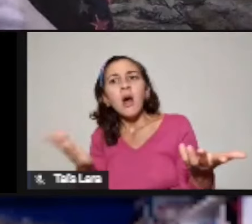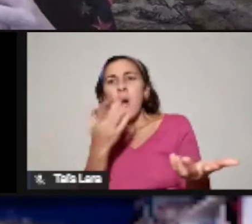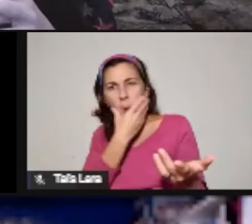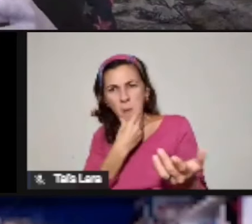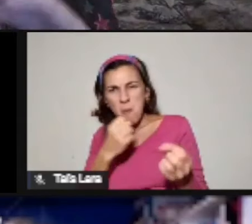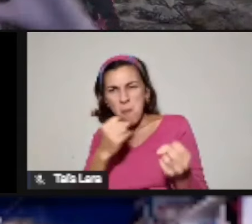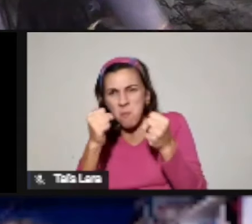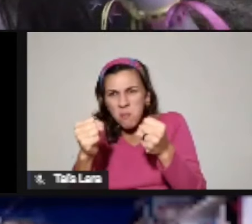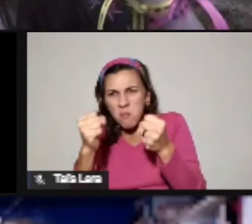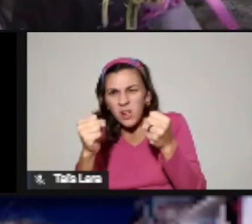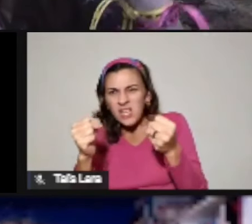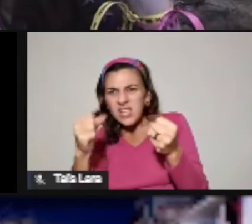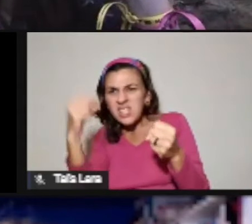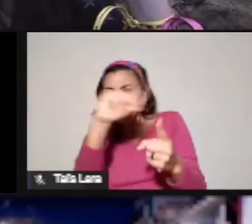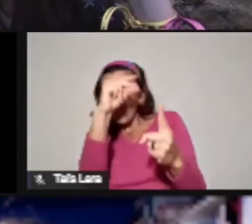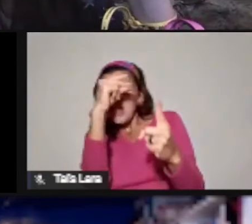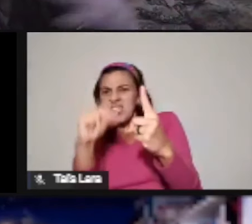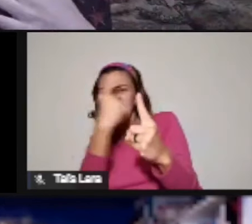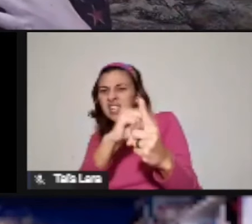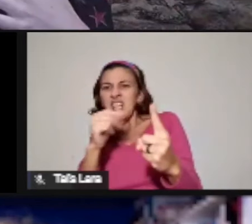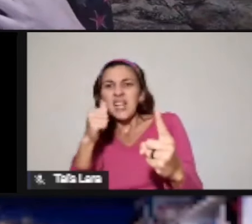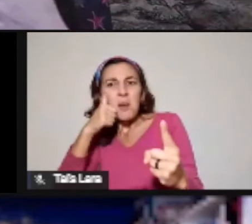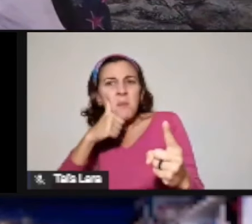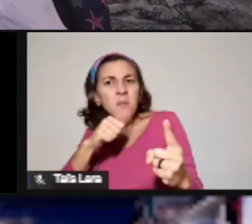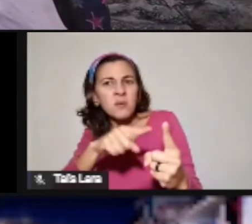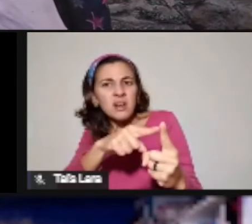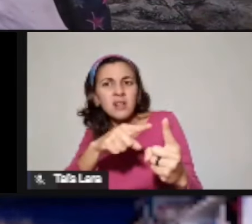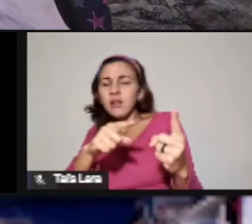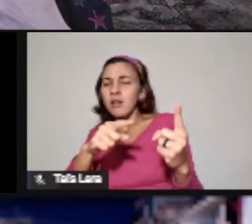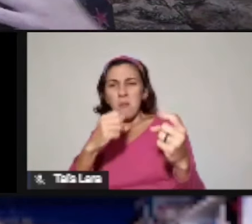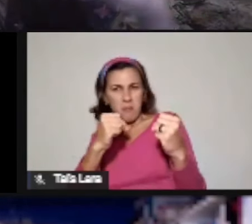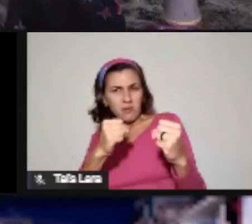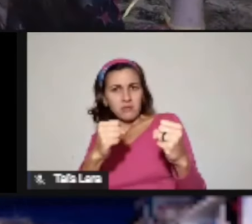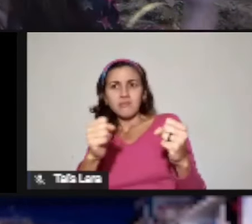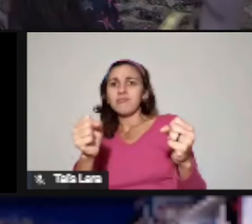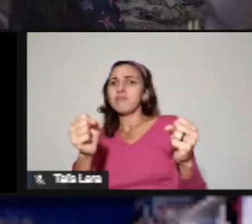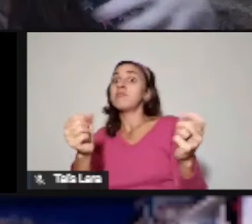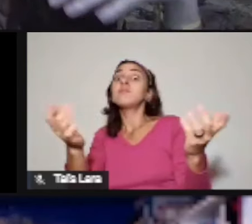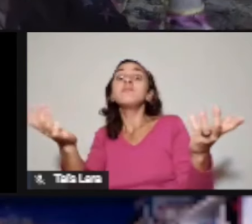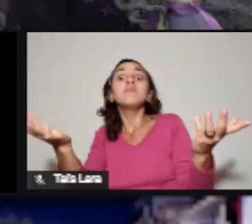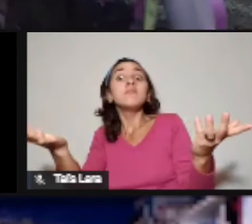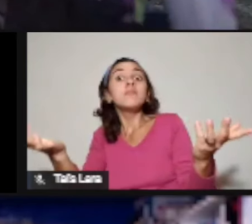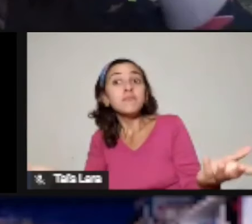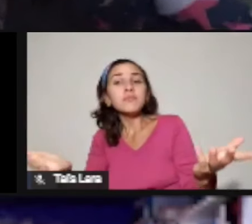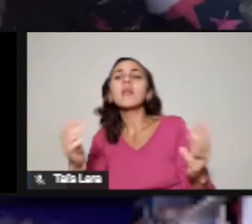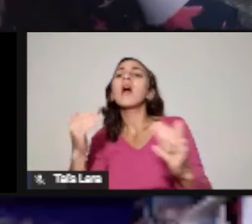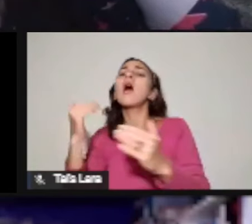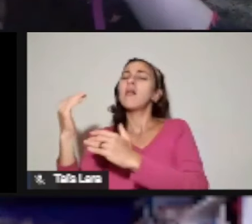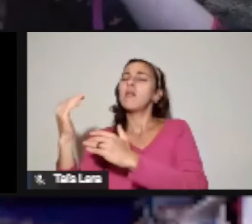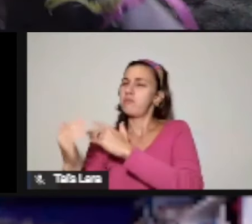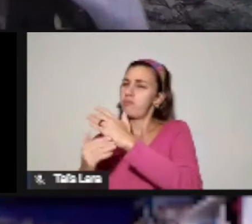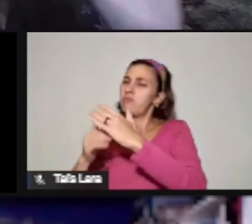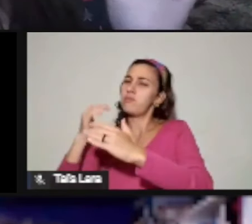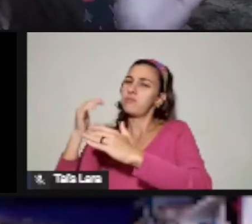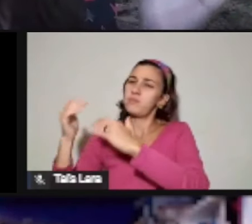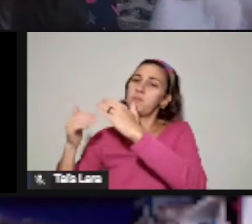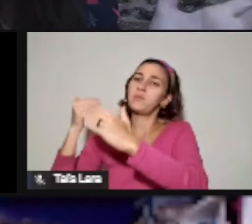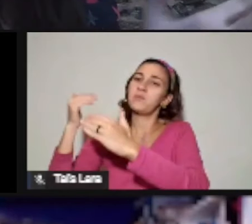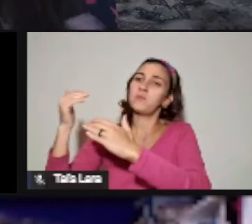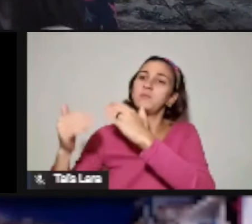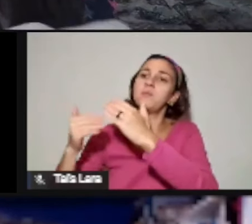como suas propriedades. Então, eu não vou meter a colher porque isso não é assunto meu. E aí, depois de tantos anos aí, o